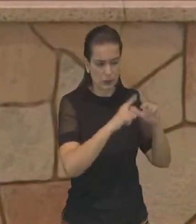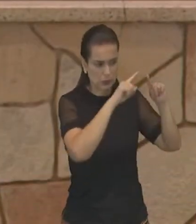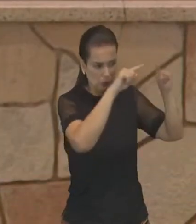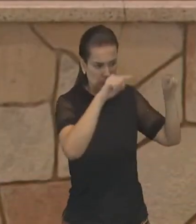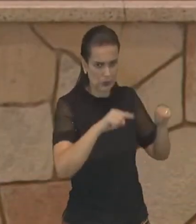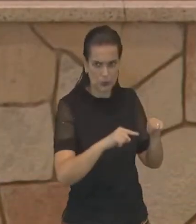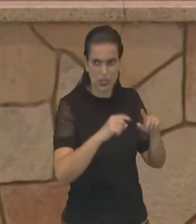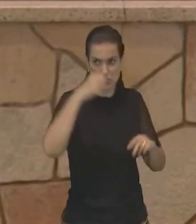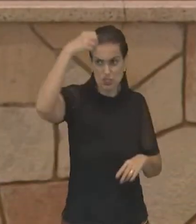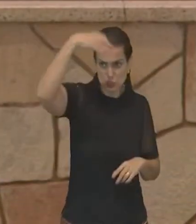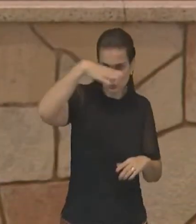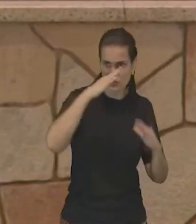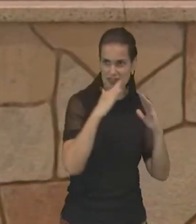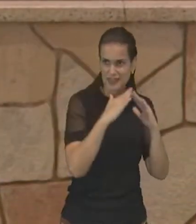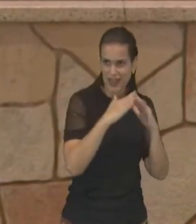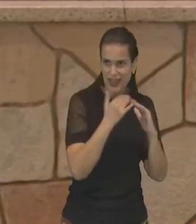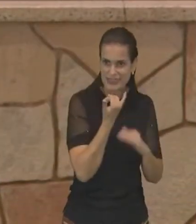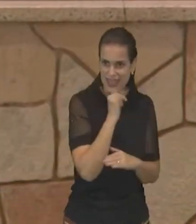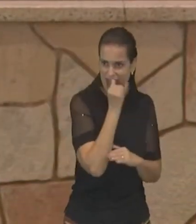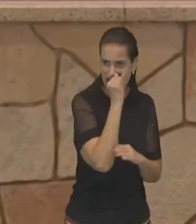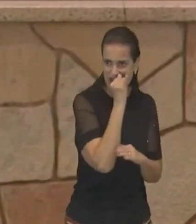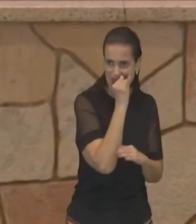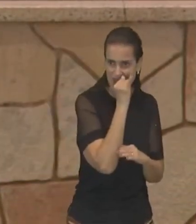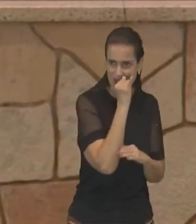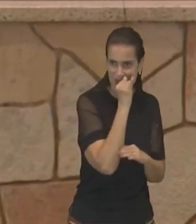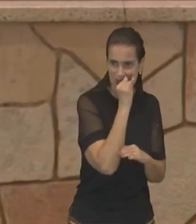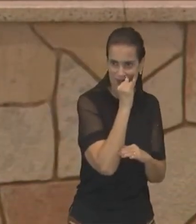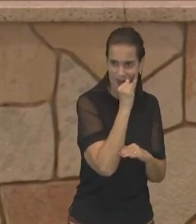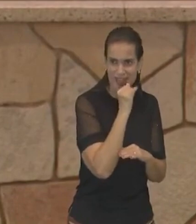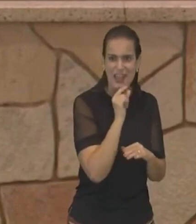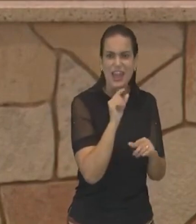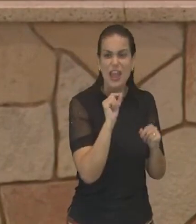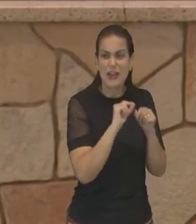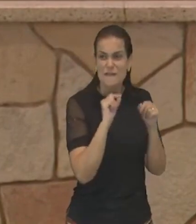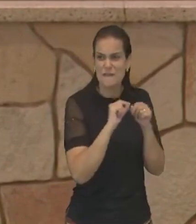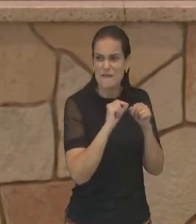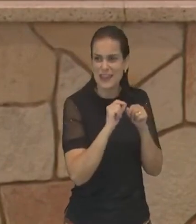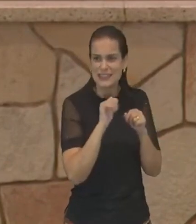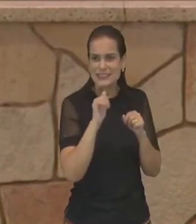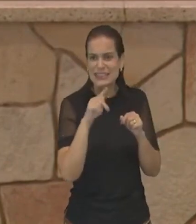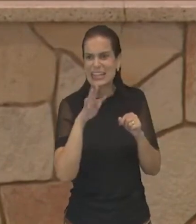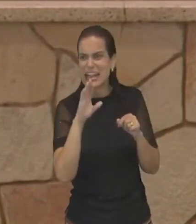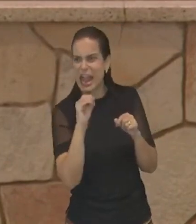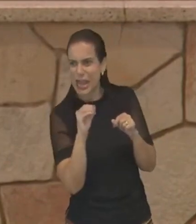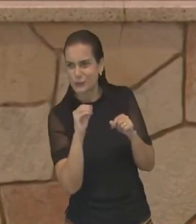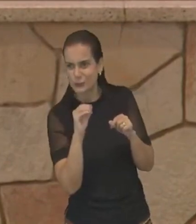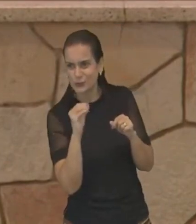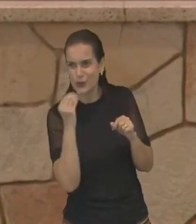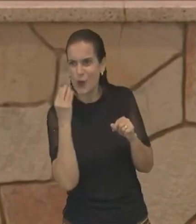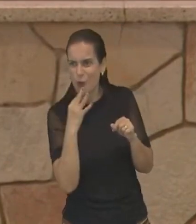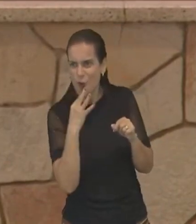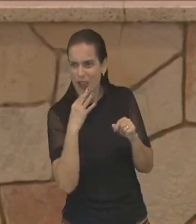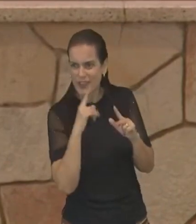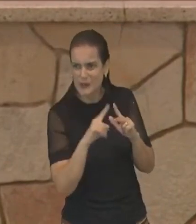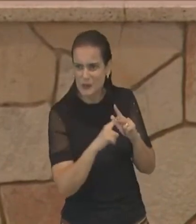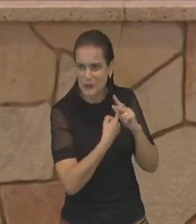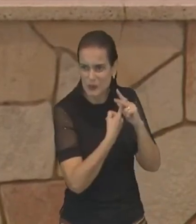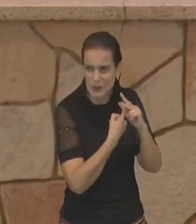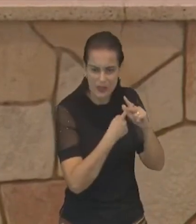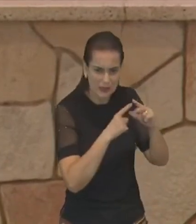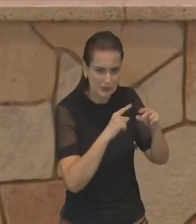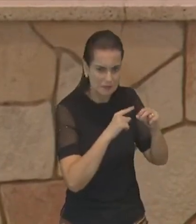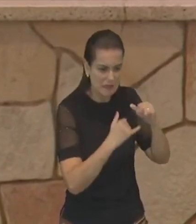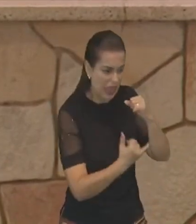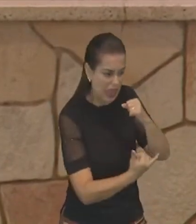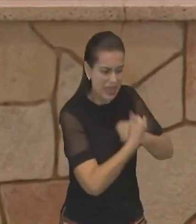bênção. Que bênção. Sabe o que é isso? Isso é roubo, isso não é bênção, meu irmão. Isso é roubo.